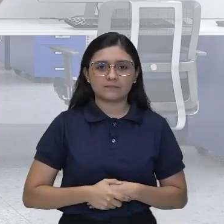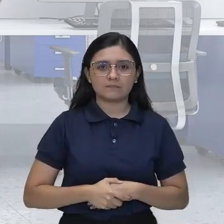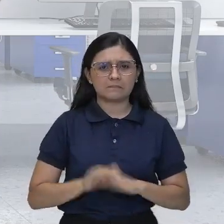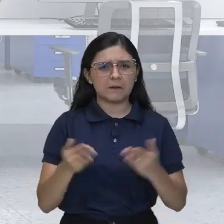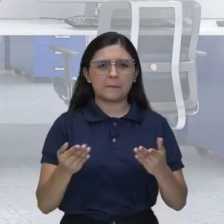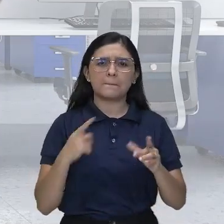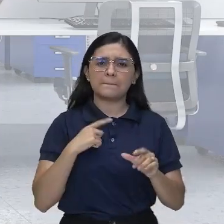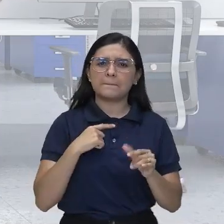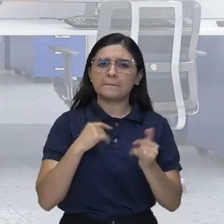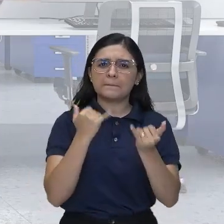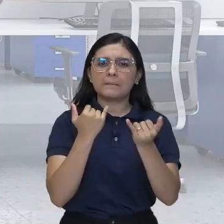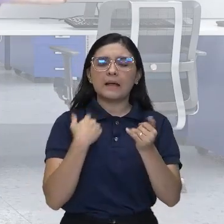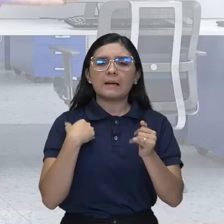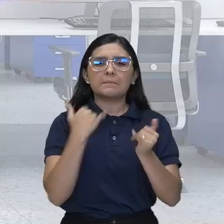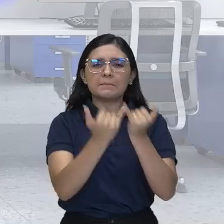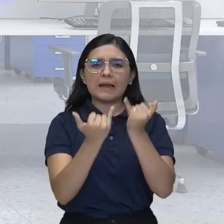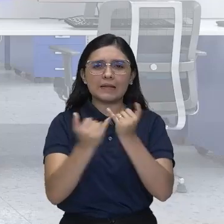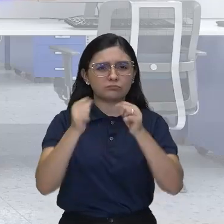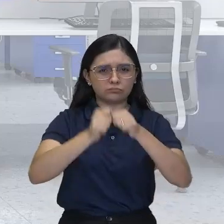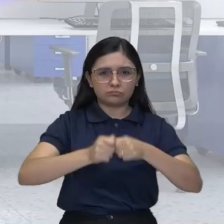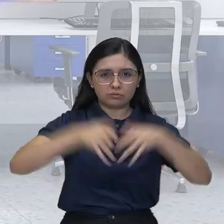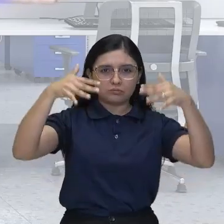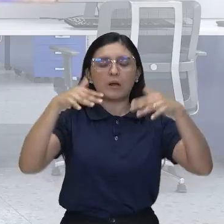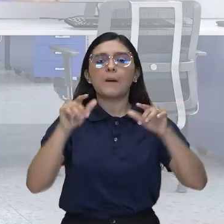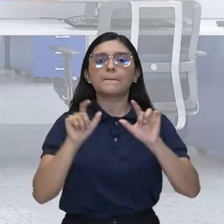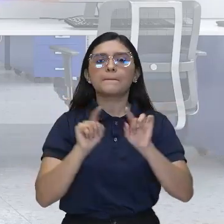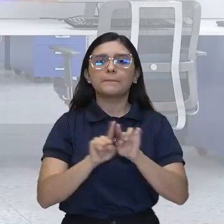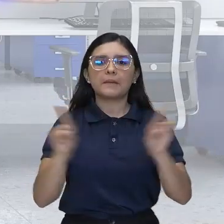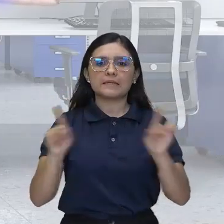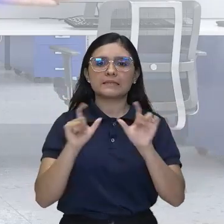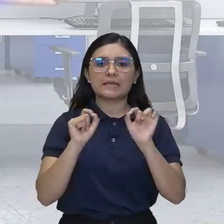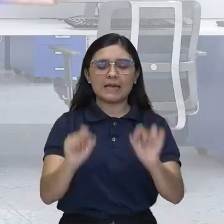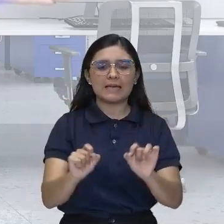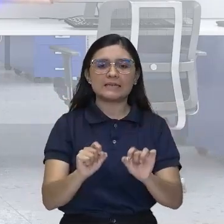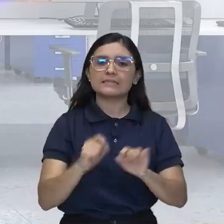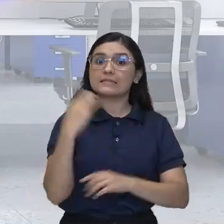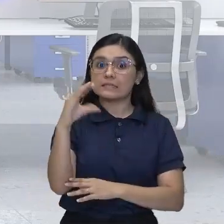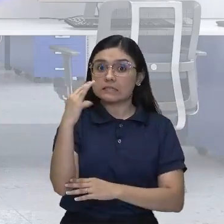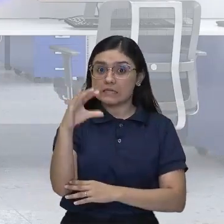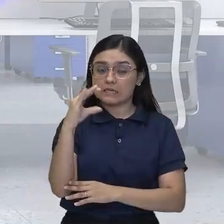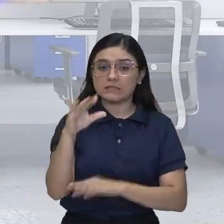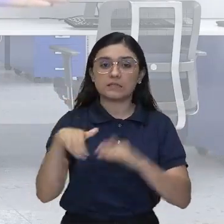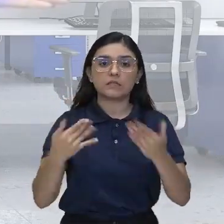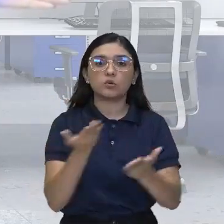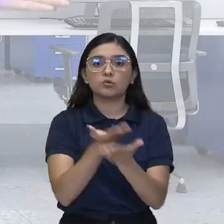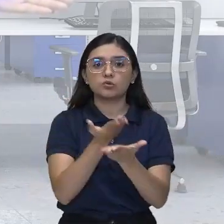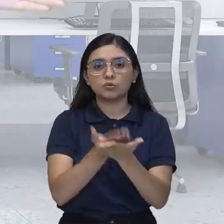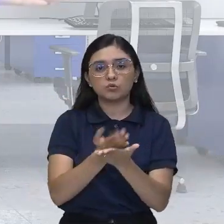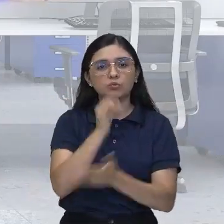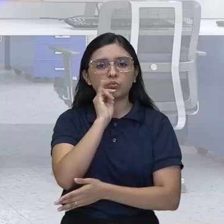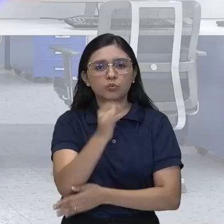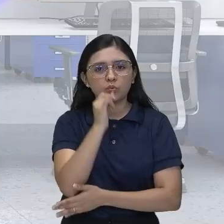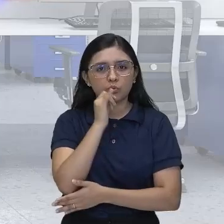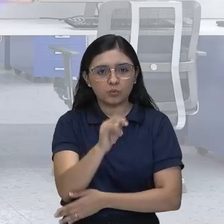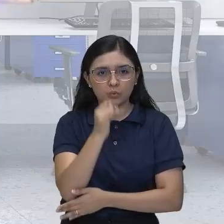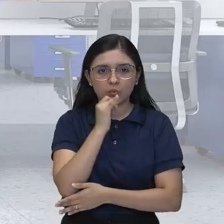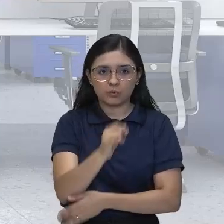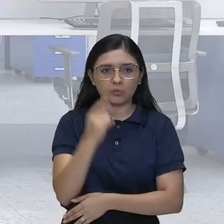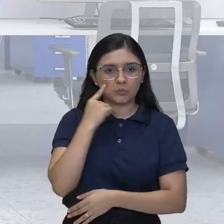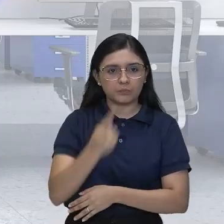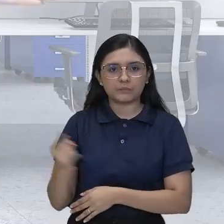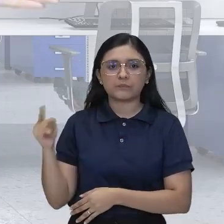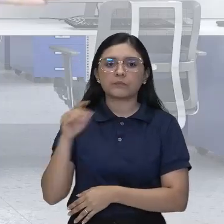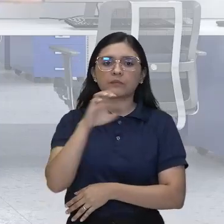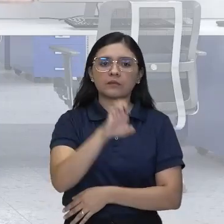parece magia é, na verdade, ciência pura. A eletrodinâmica, que é o ramo da física que